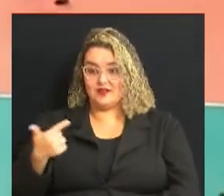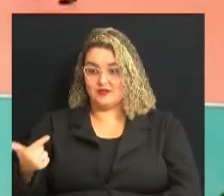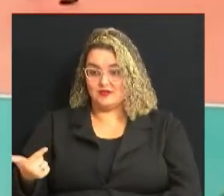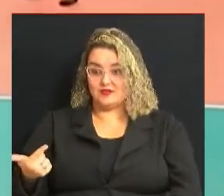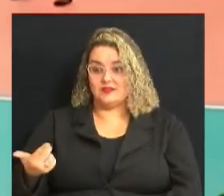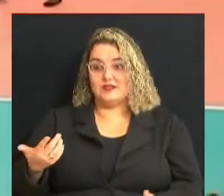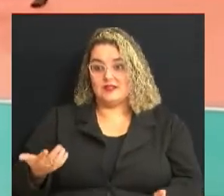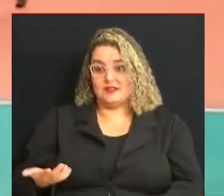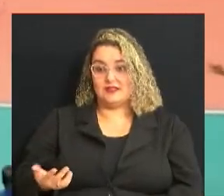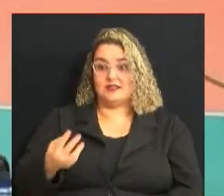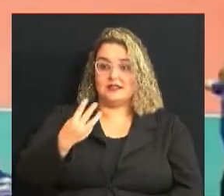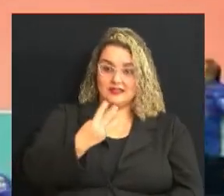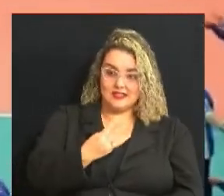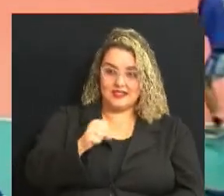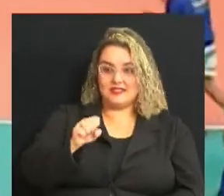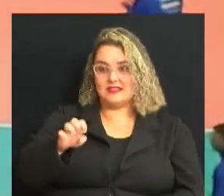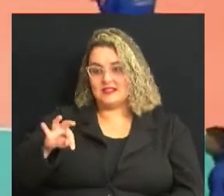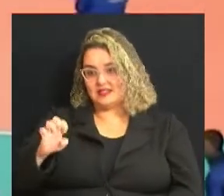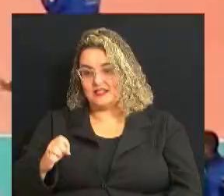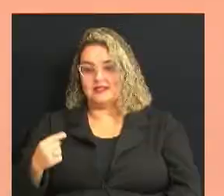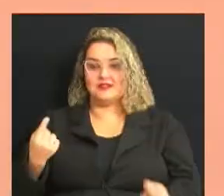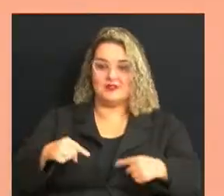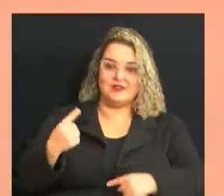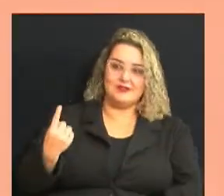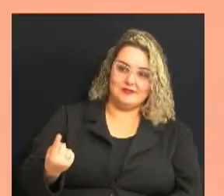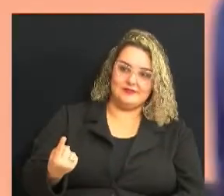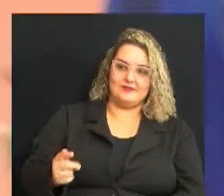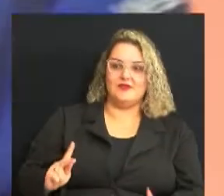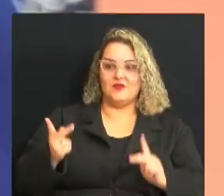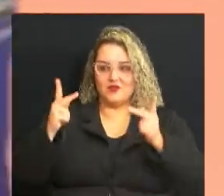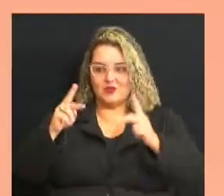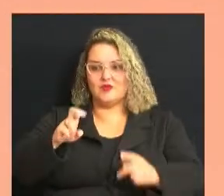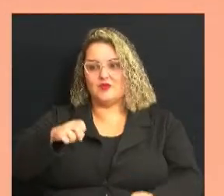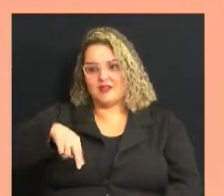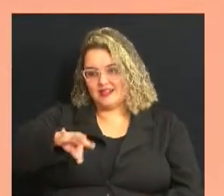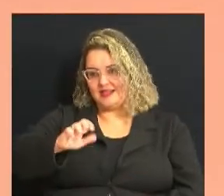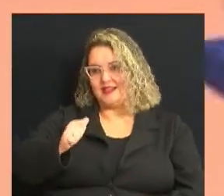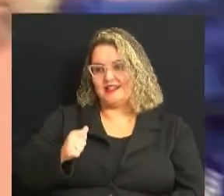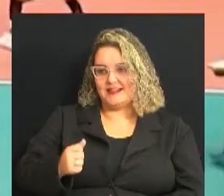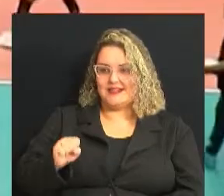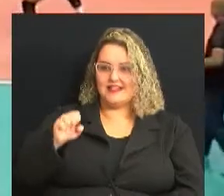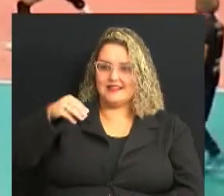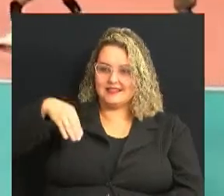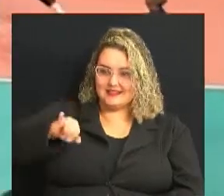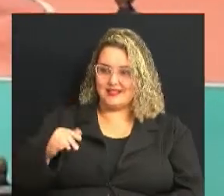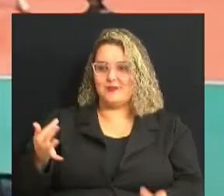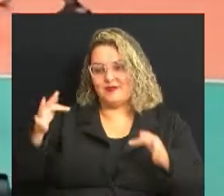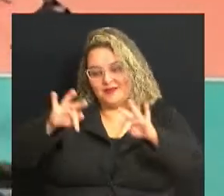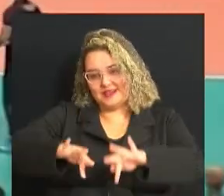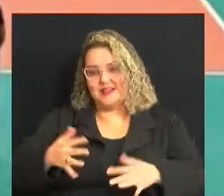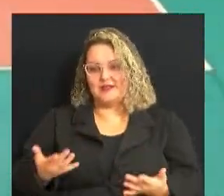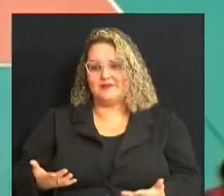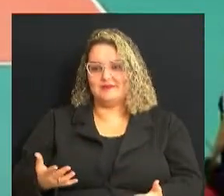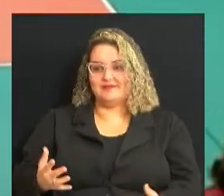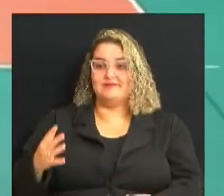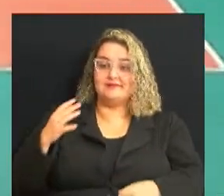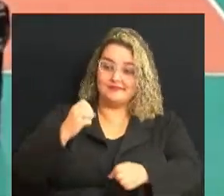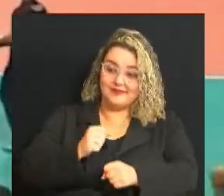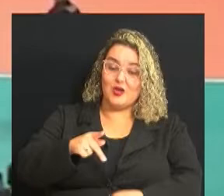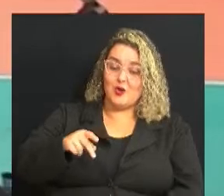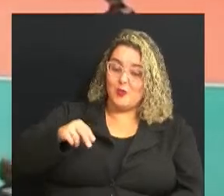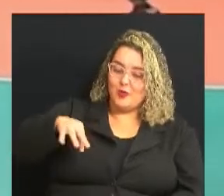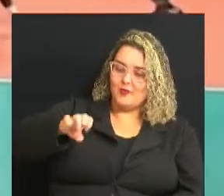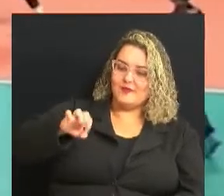em 3-1. Vitória do Renata no primeiro jogo da semifinal. O ponteiro Adriano foi o